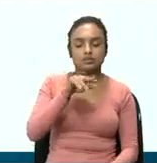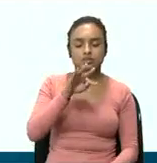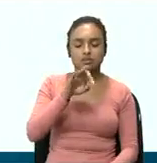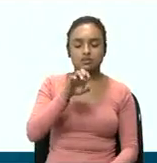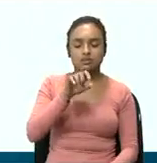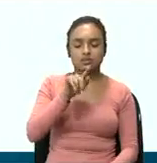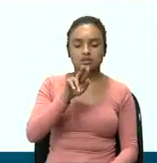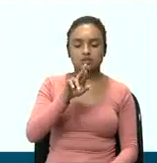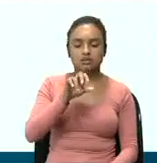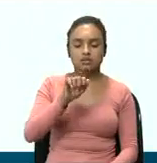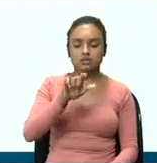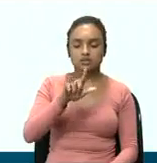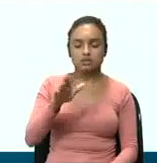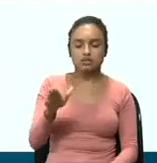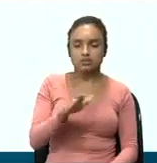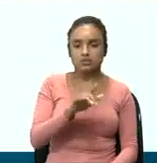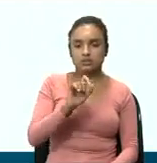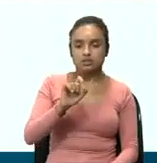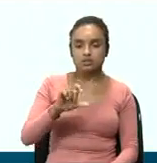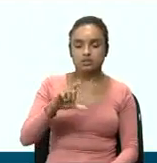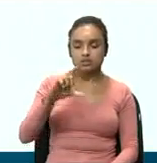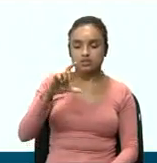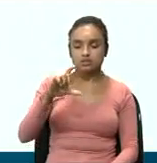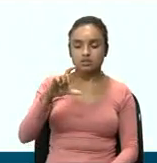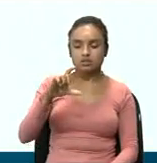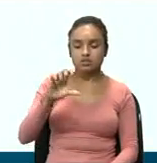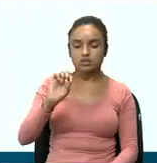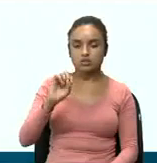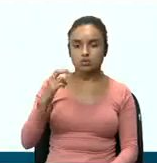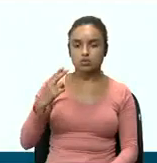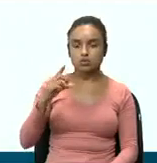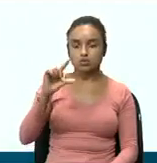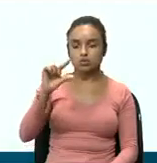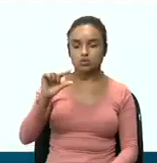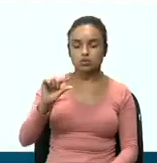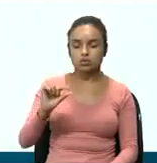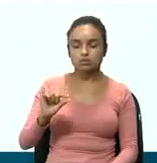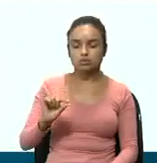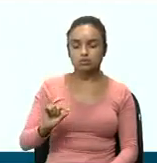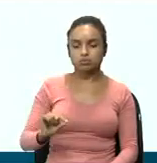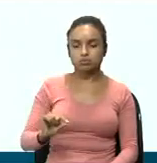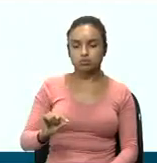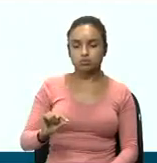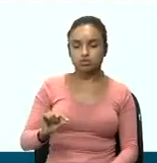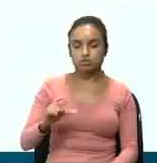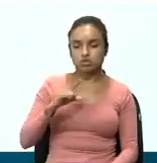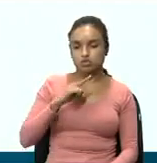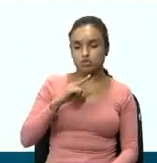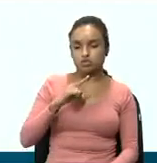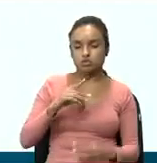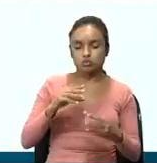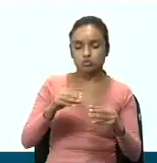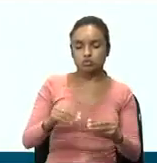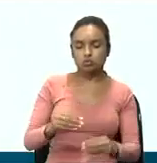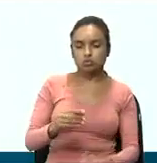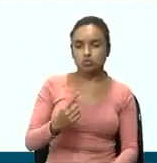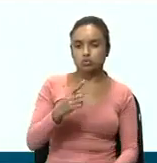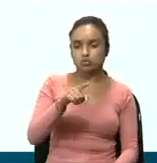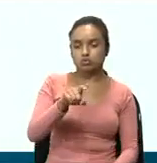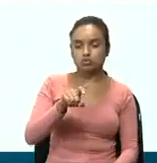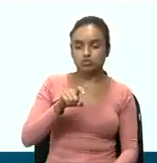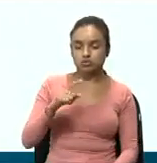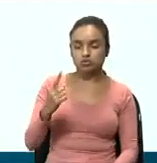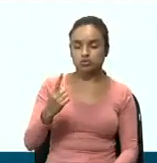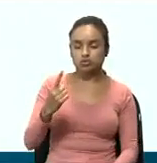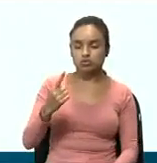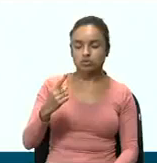decrescente. Para todo x1, no caso, né, x1